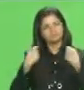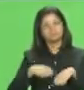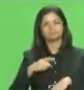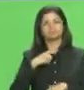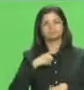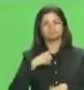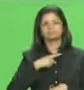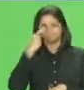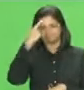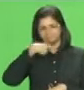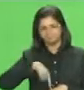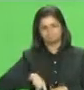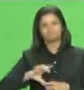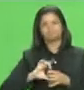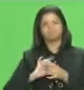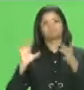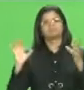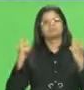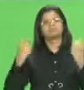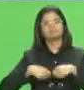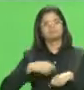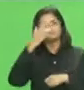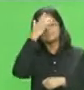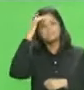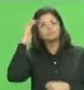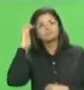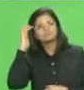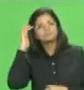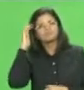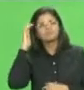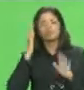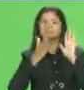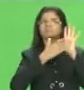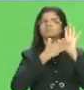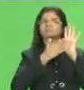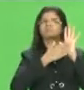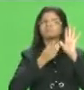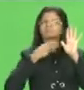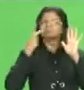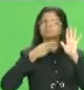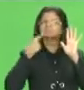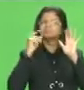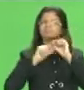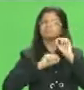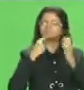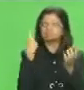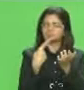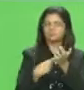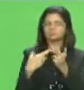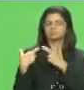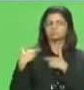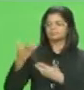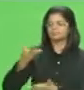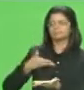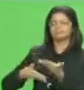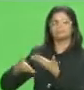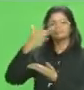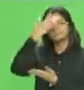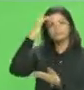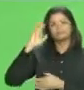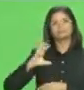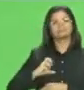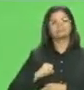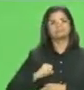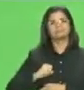dignidade, precisamos ser pessoas de palavra, de ter compromisso e amor ao próximo. E isso tem me